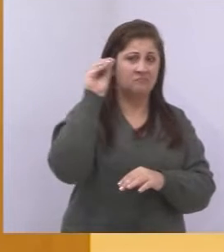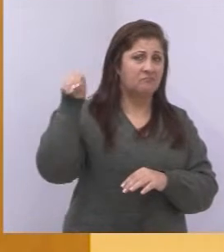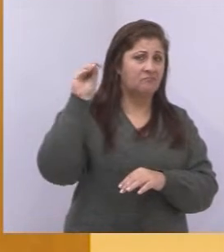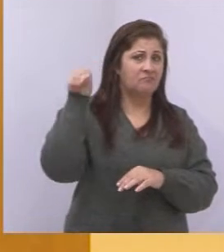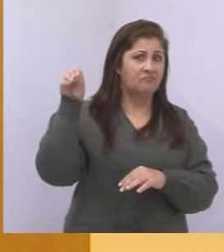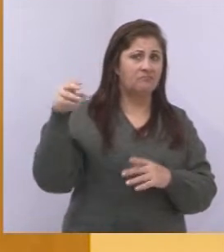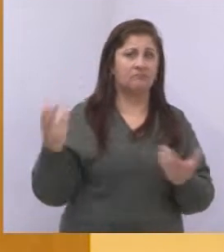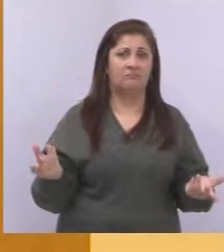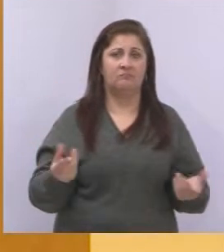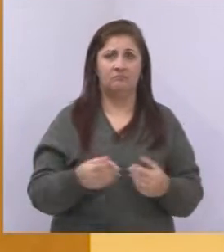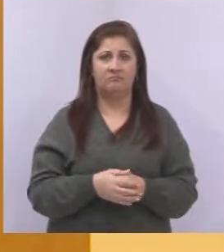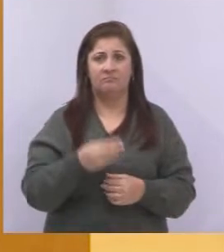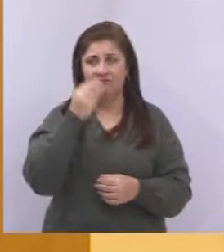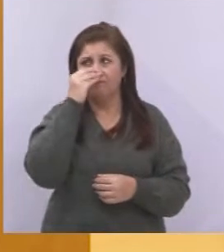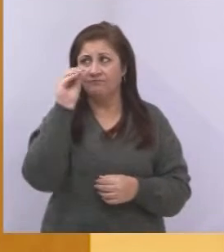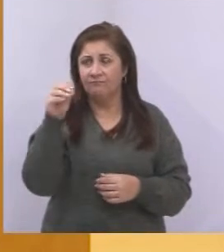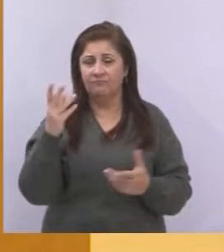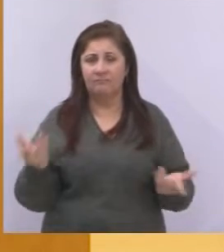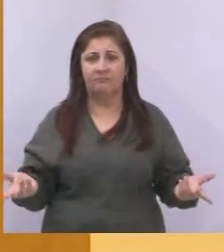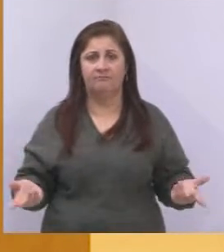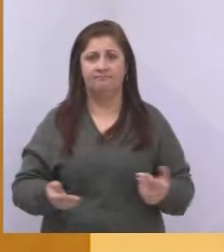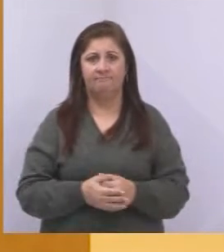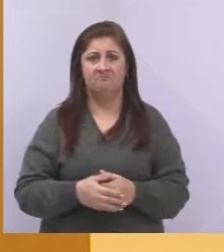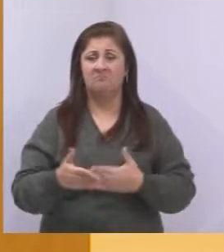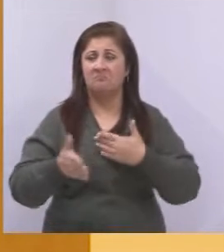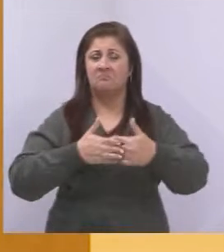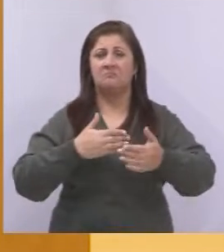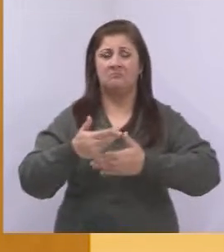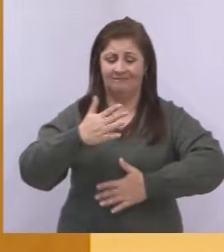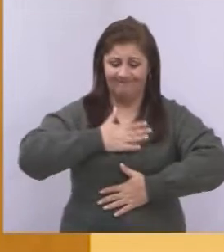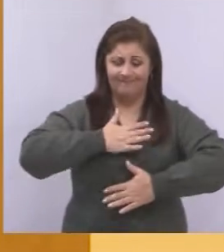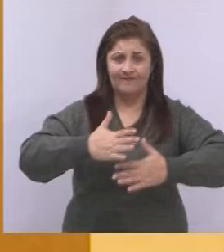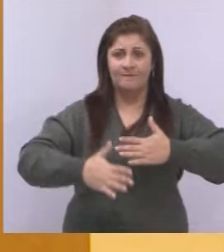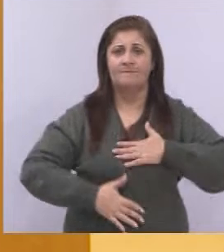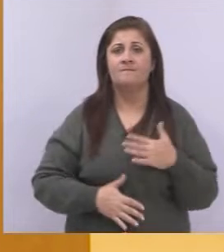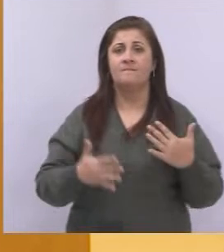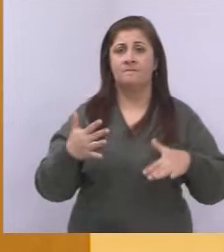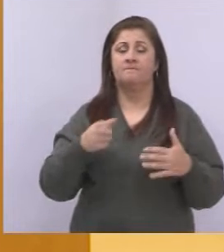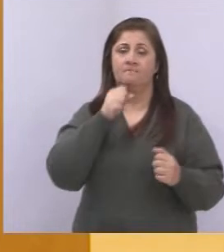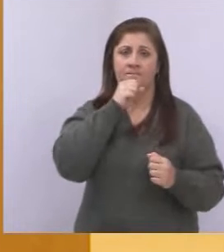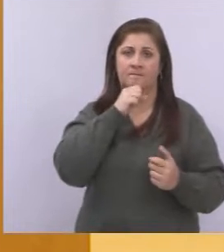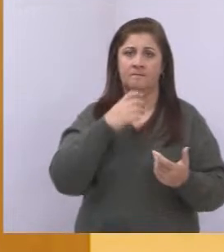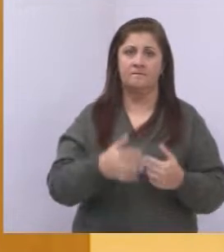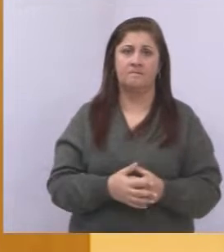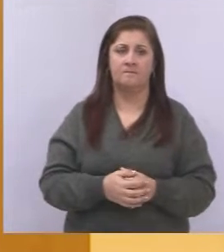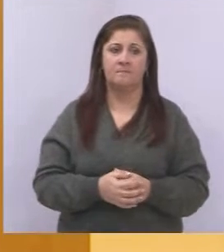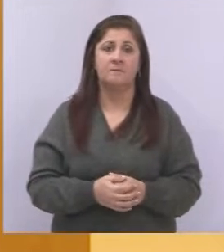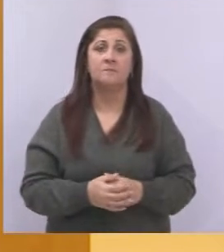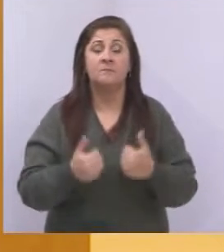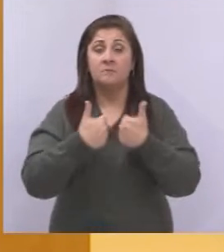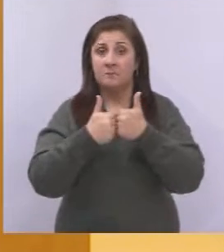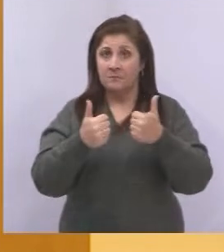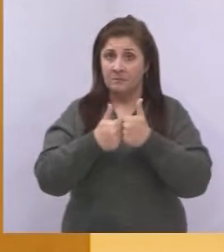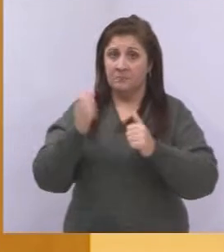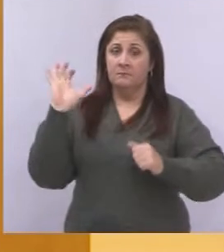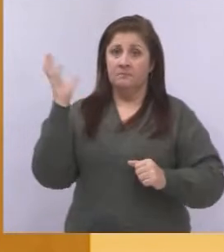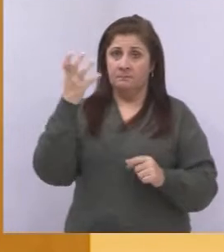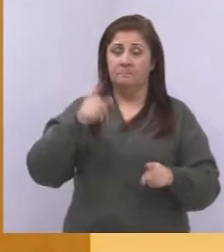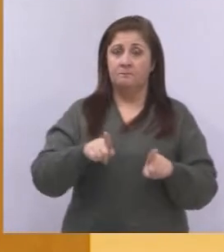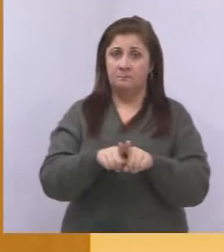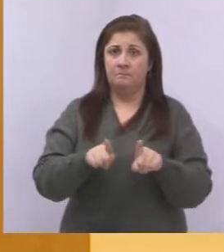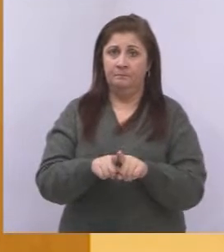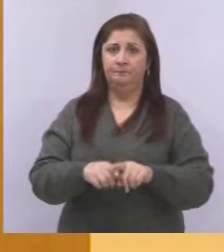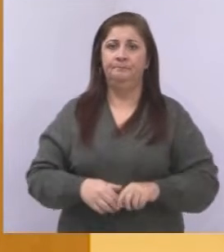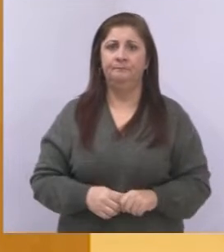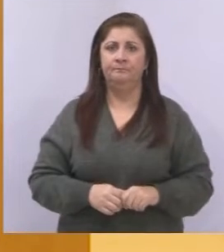idoso, né? Não está nem aí com a condição física, muitas vezes, do idoso. No ônibus acontece isso também, né?